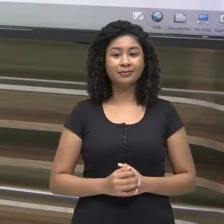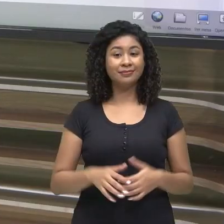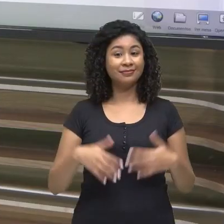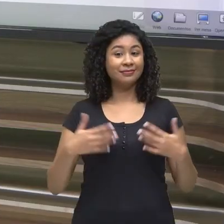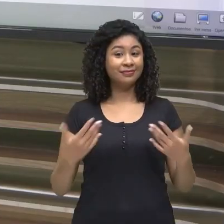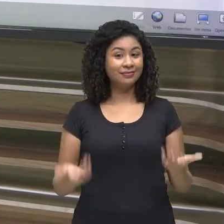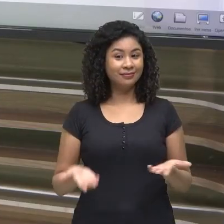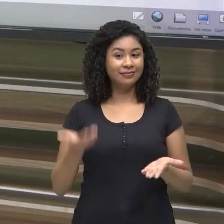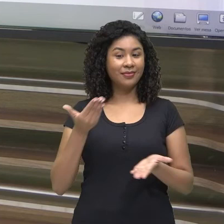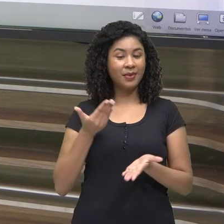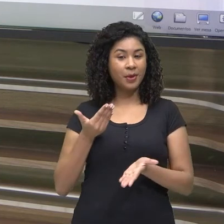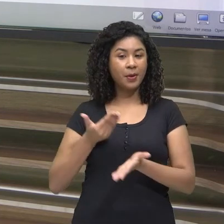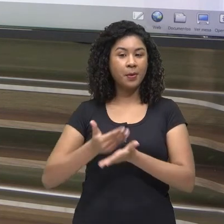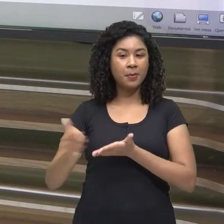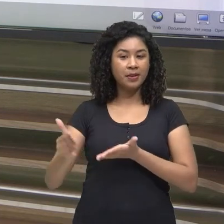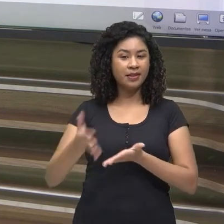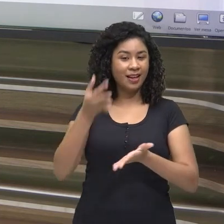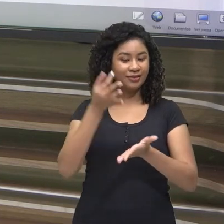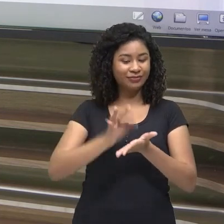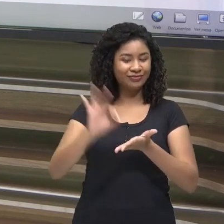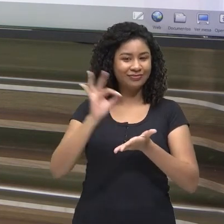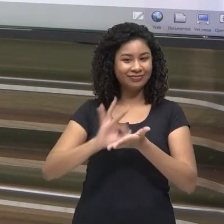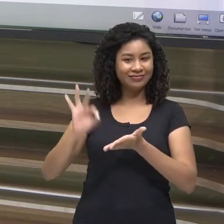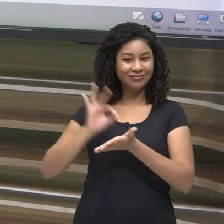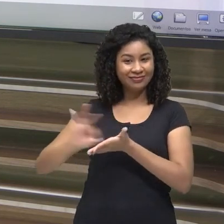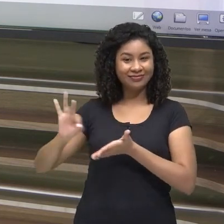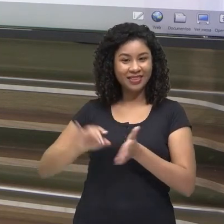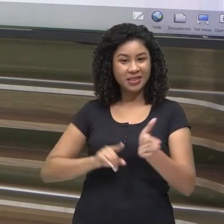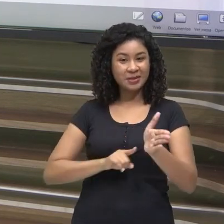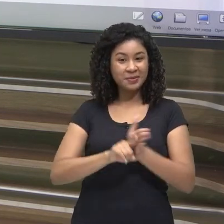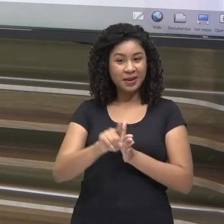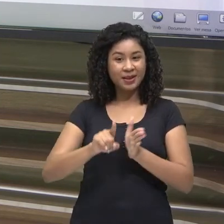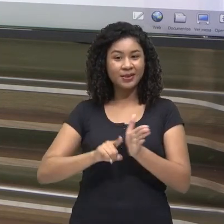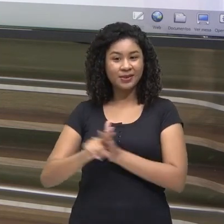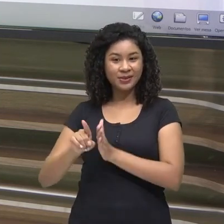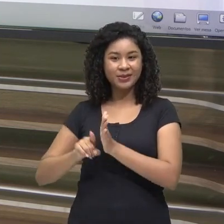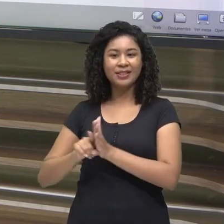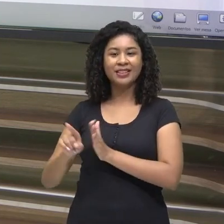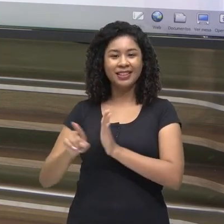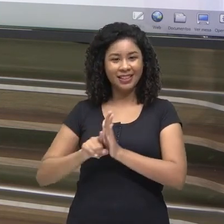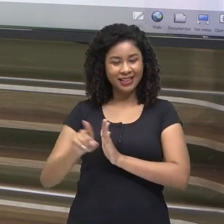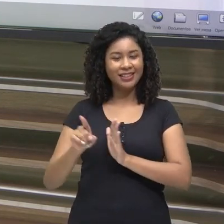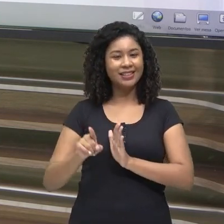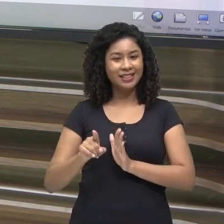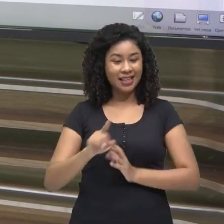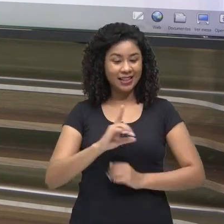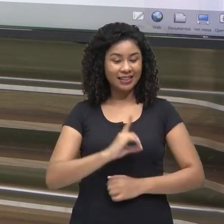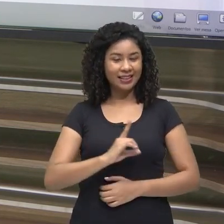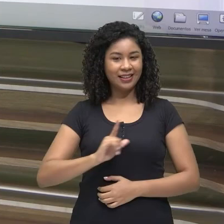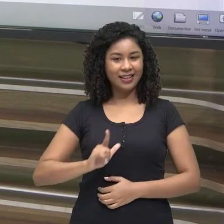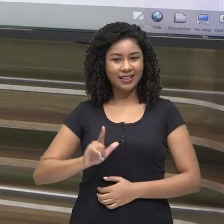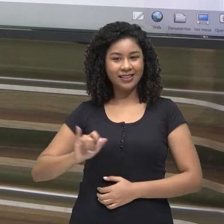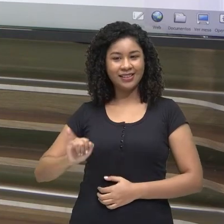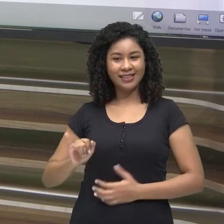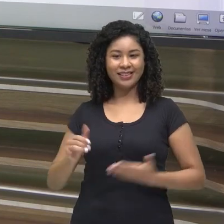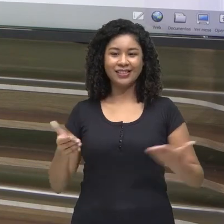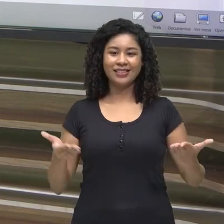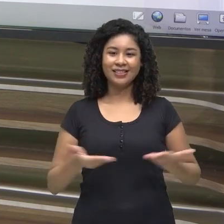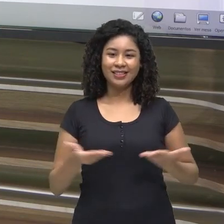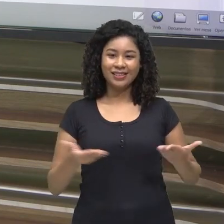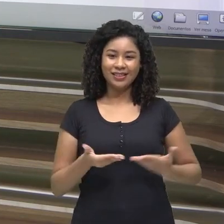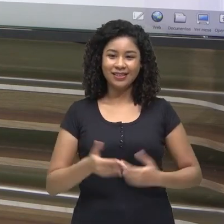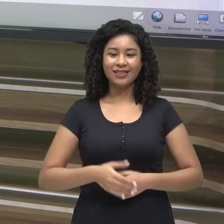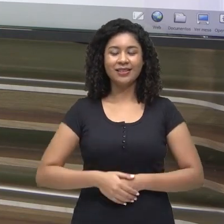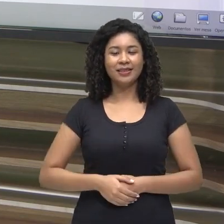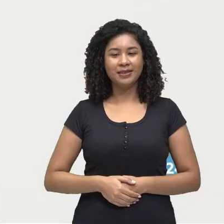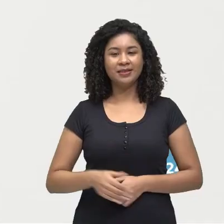vamos dar início à correção das nossas questões que foram propostas aí para vocês nessa DLI, né? Então vamos lá ver a